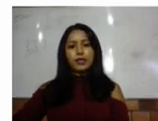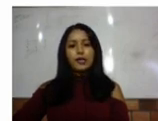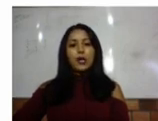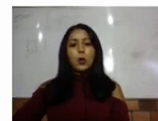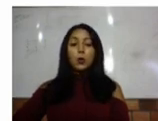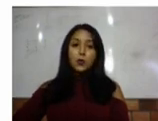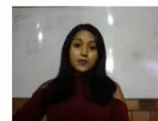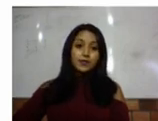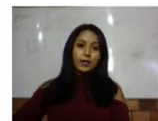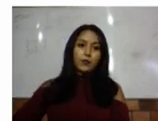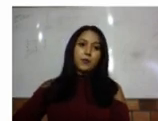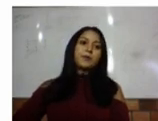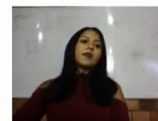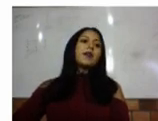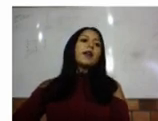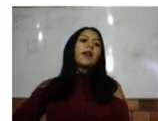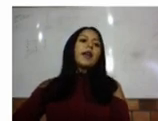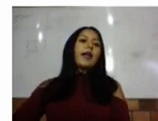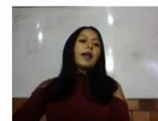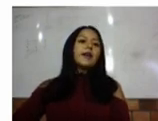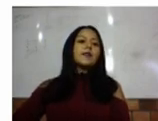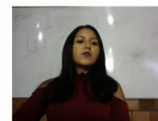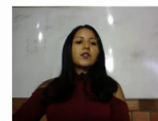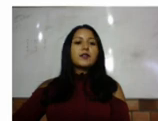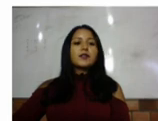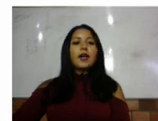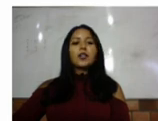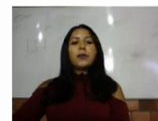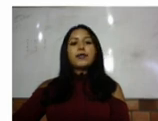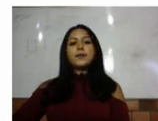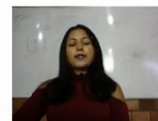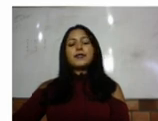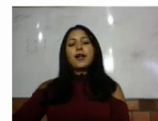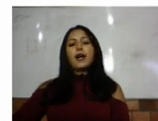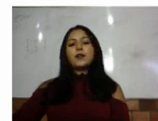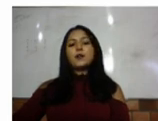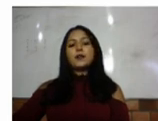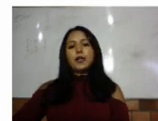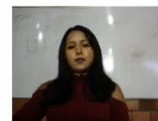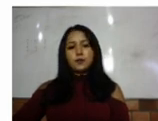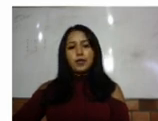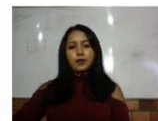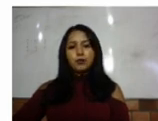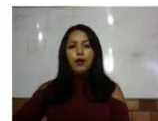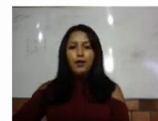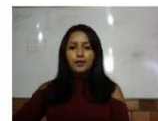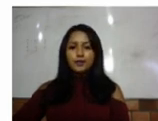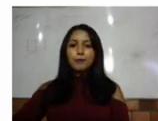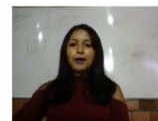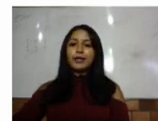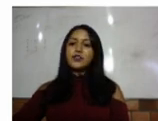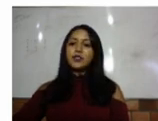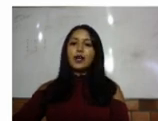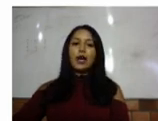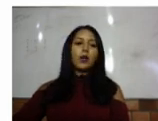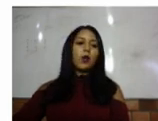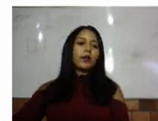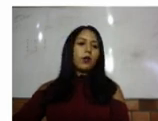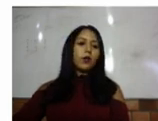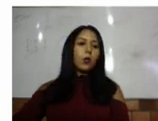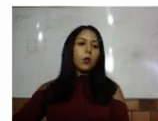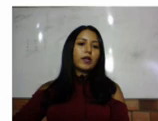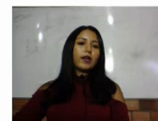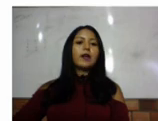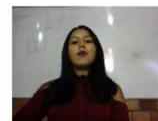vocês observasse aqui o conceito é a utilizado para expressar sucesso sabe toalhas e para